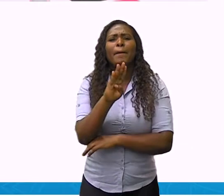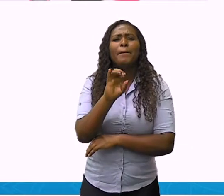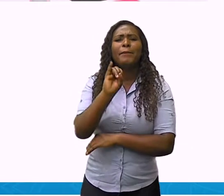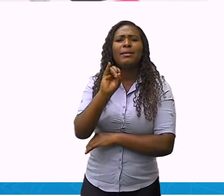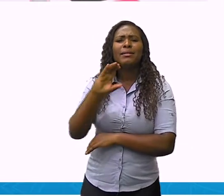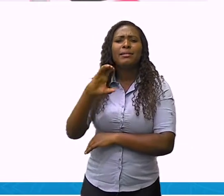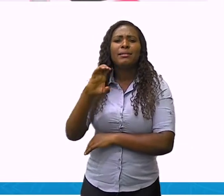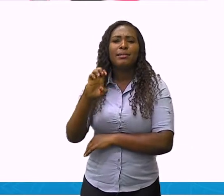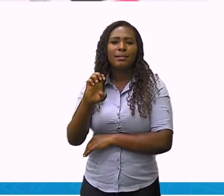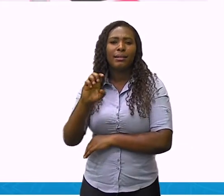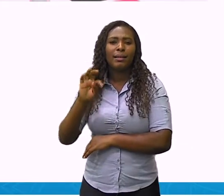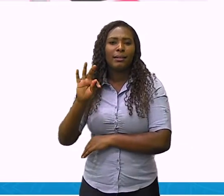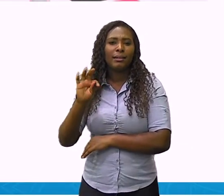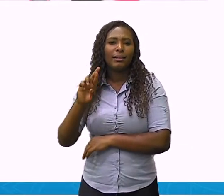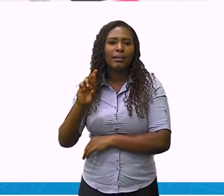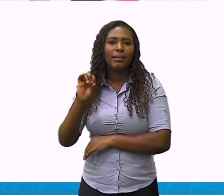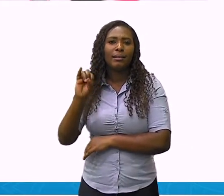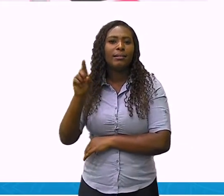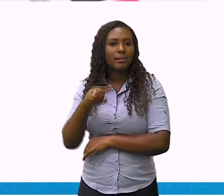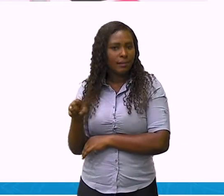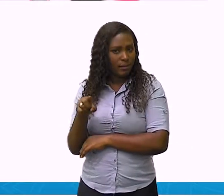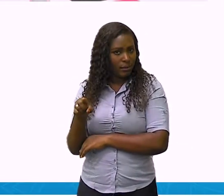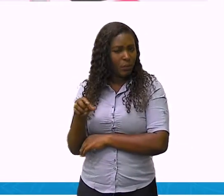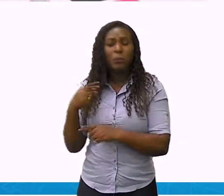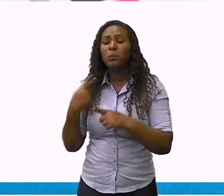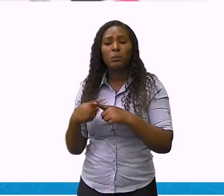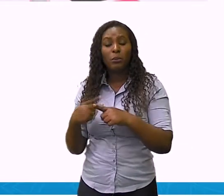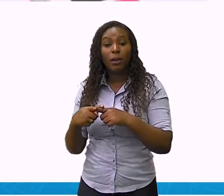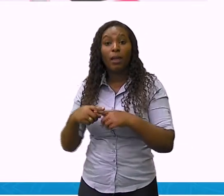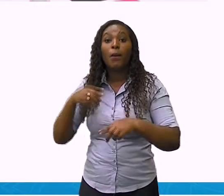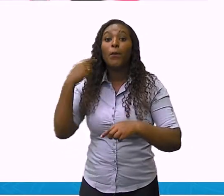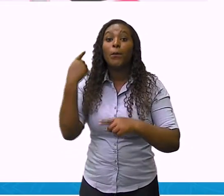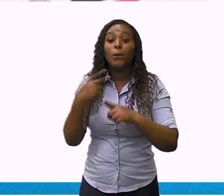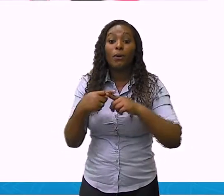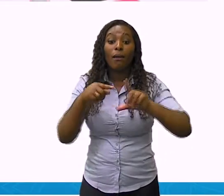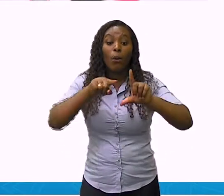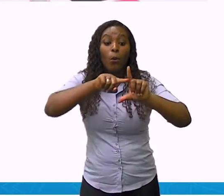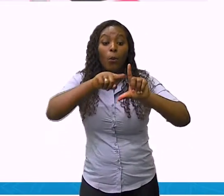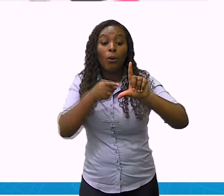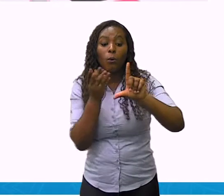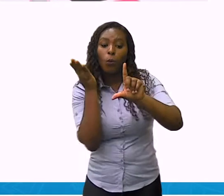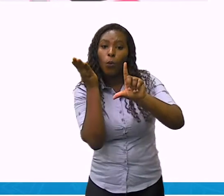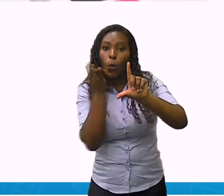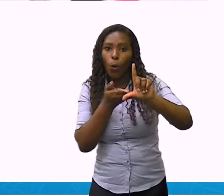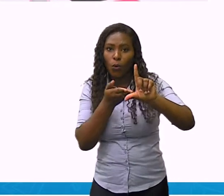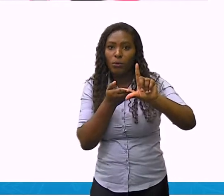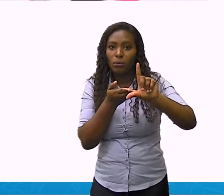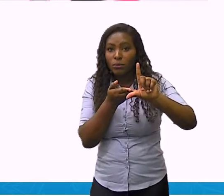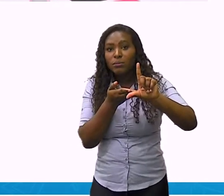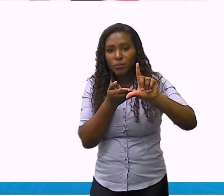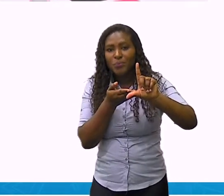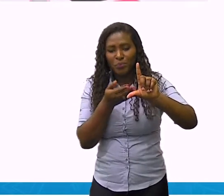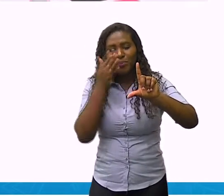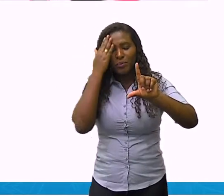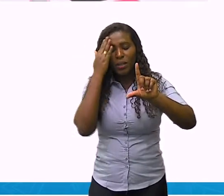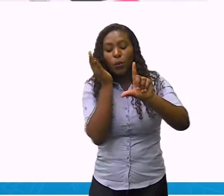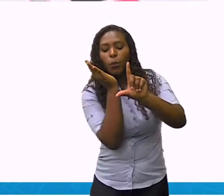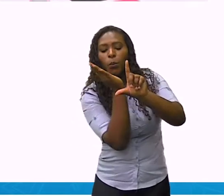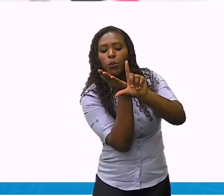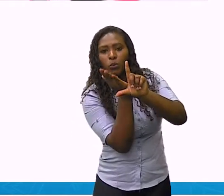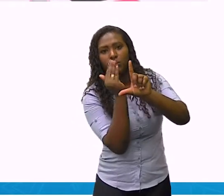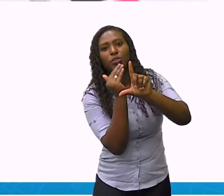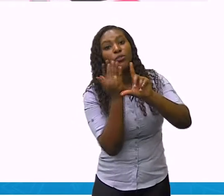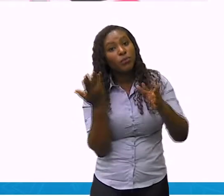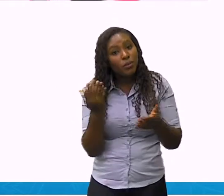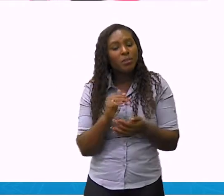Esta diagonal DB, ela é bissetriz do ângulo D e ela também é bissetriz do ângulo